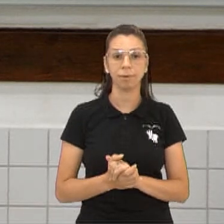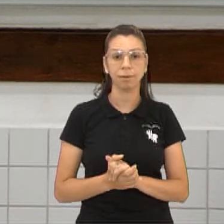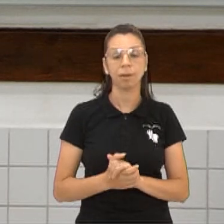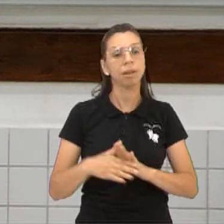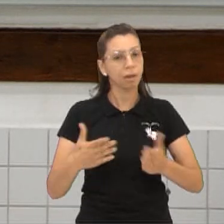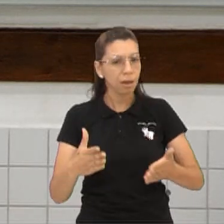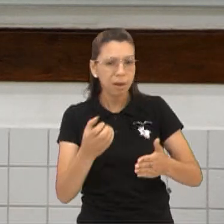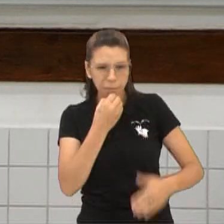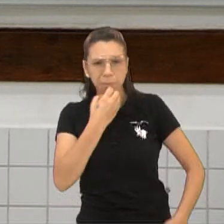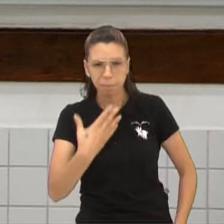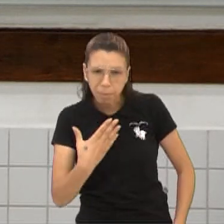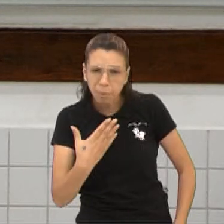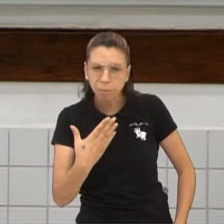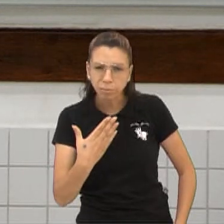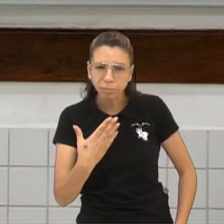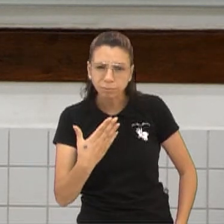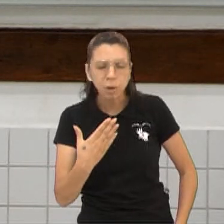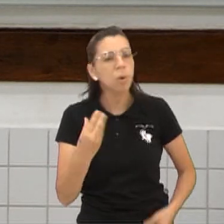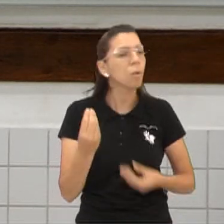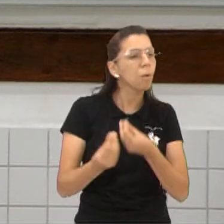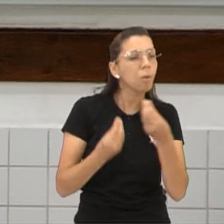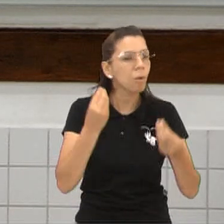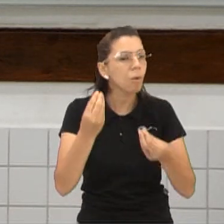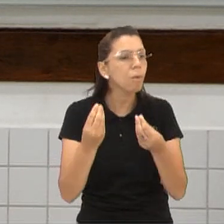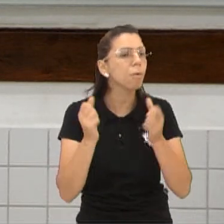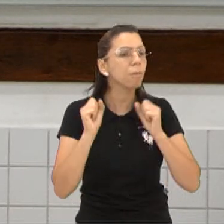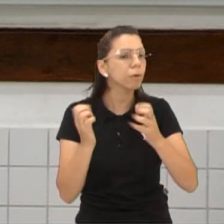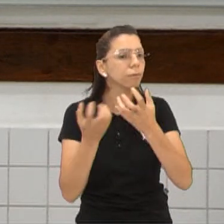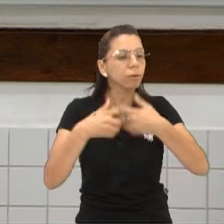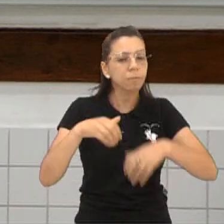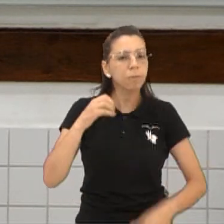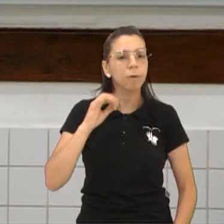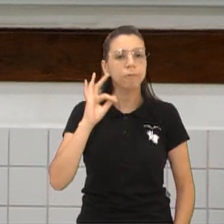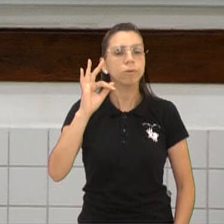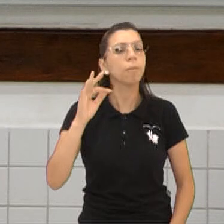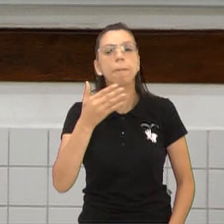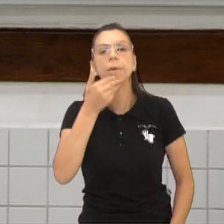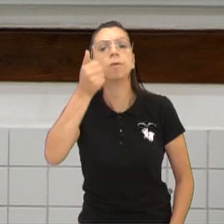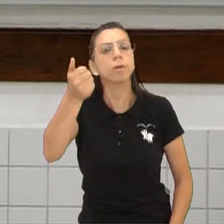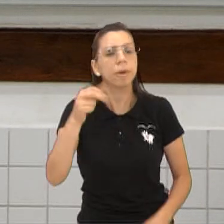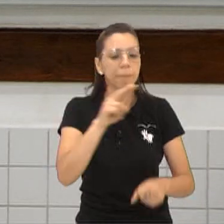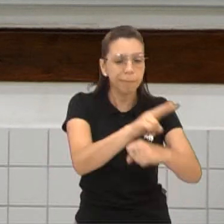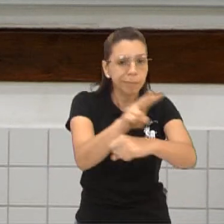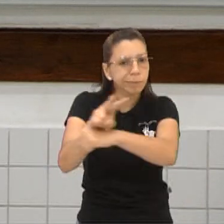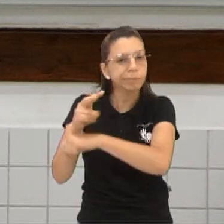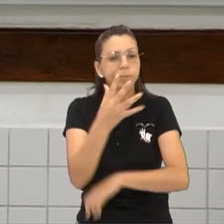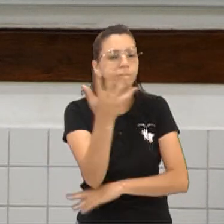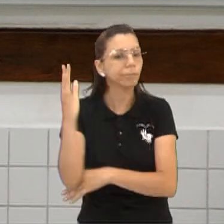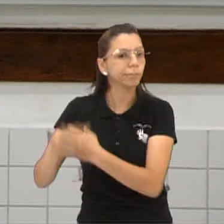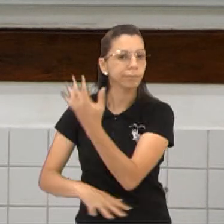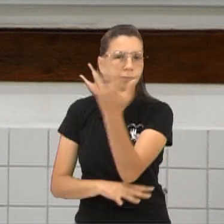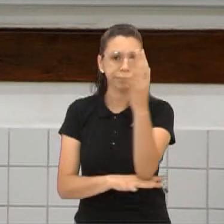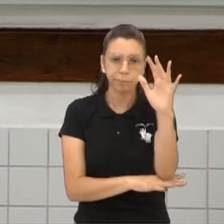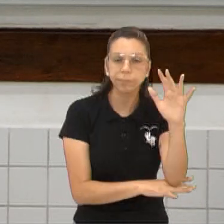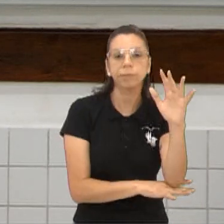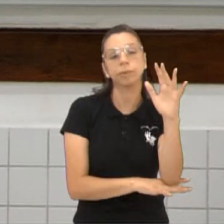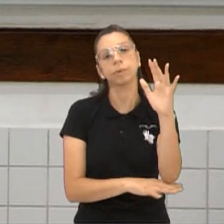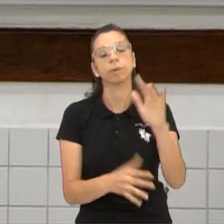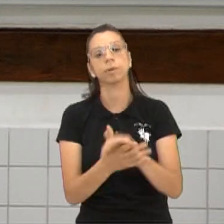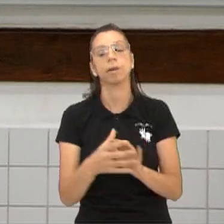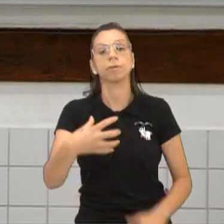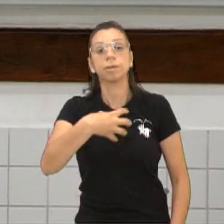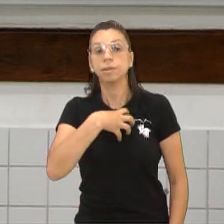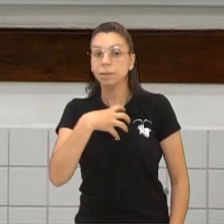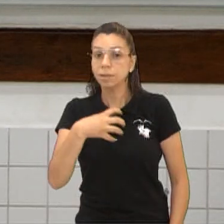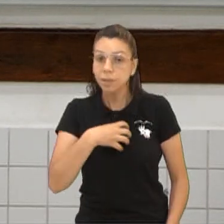que a gente pode fazer para melhorar, né, a preservação do nosso ambiente a partir disso que a gente